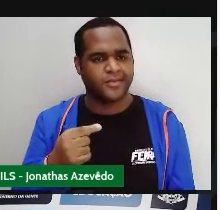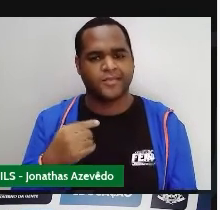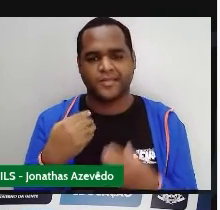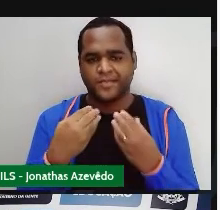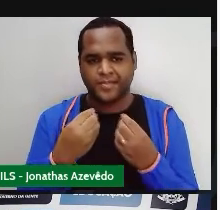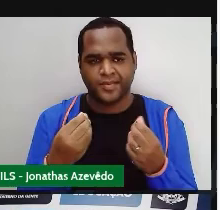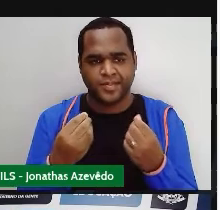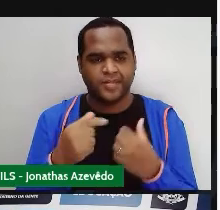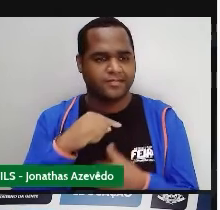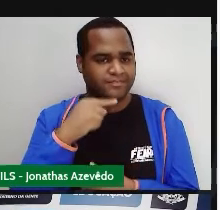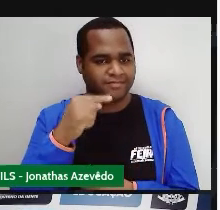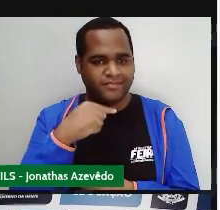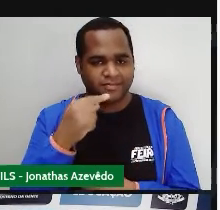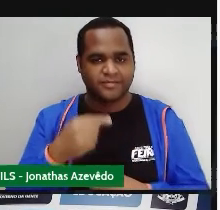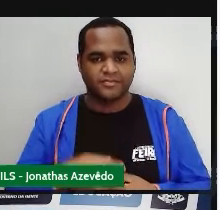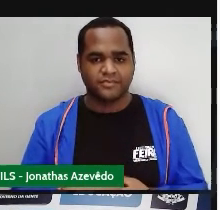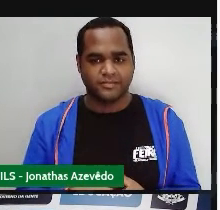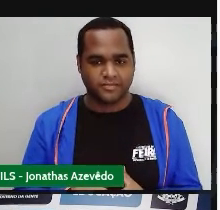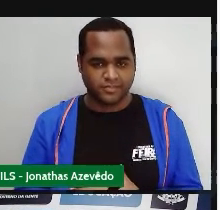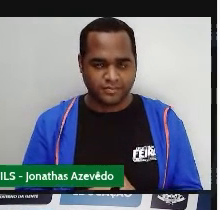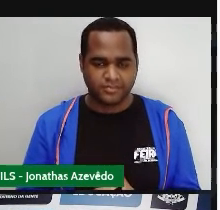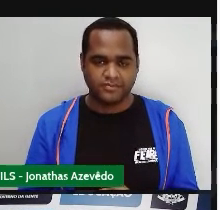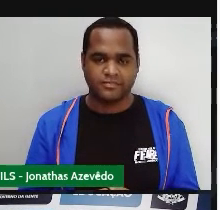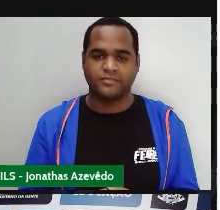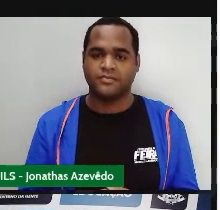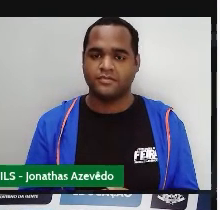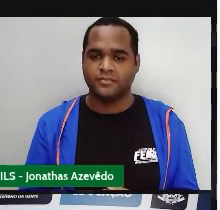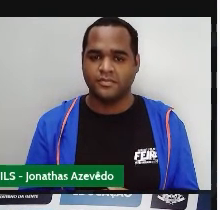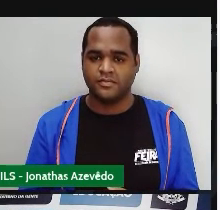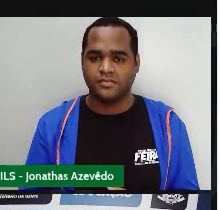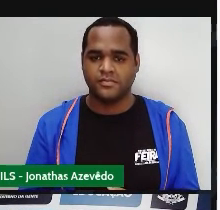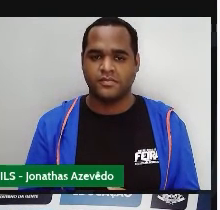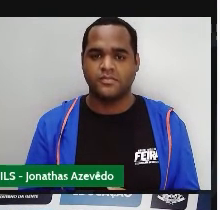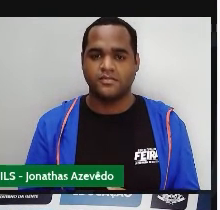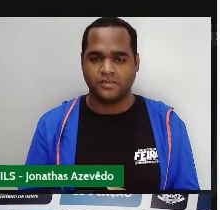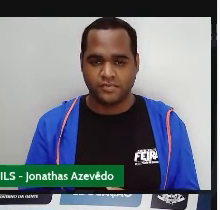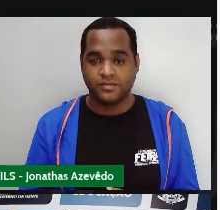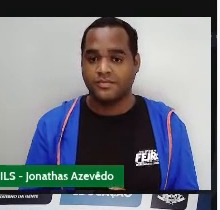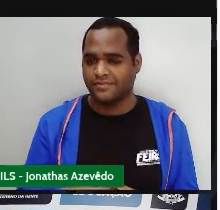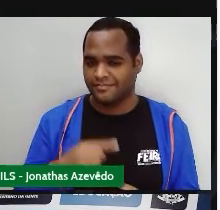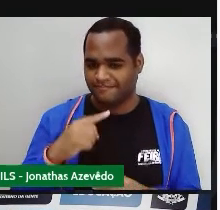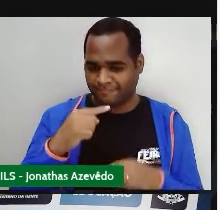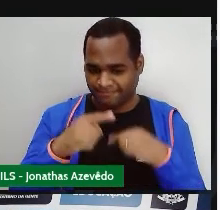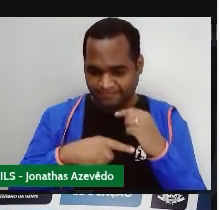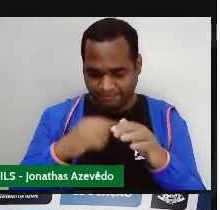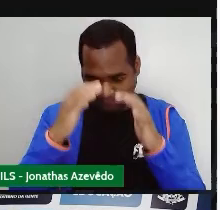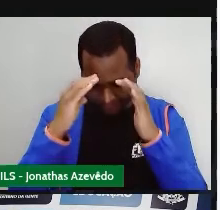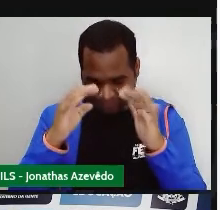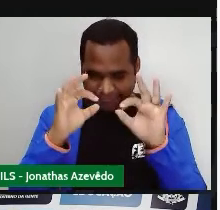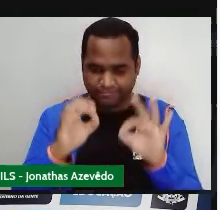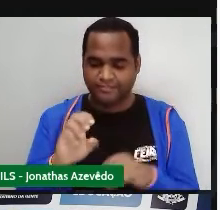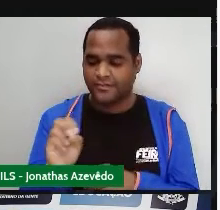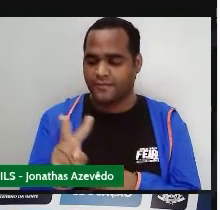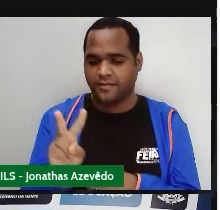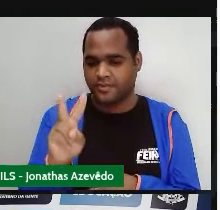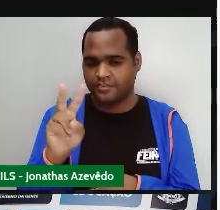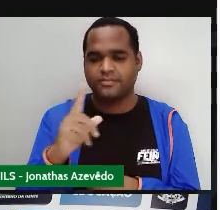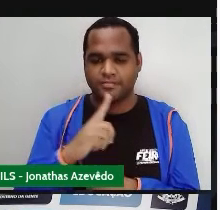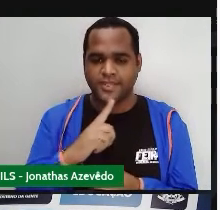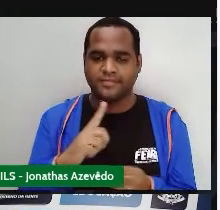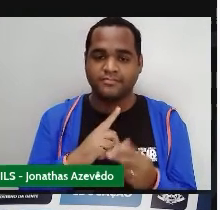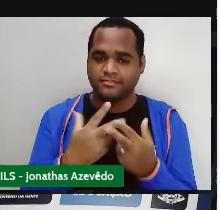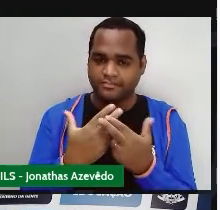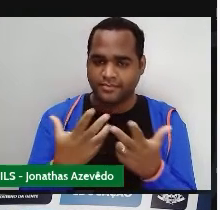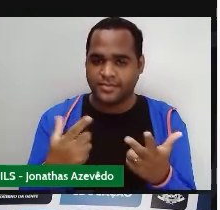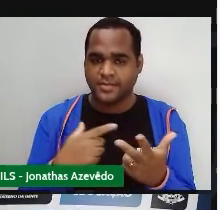a primeira a equação e aí a gente vai seguir esse raciocínio com os outros valores a gente já viu que na